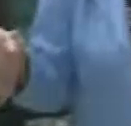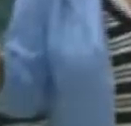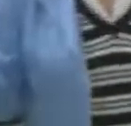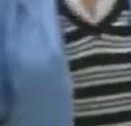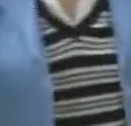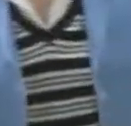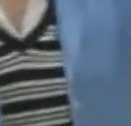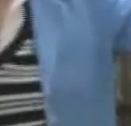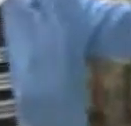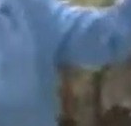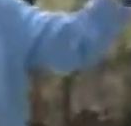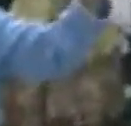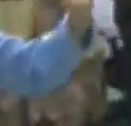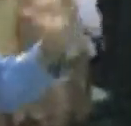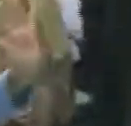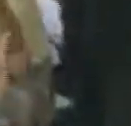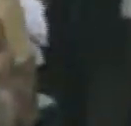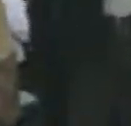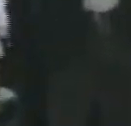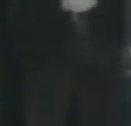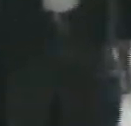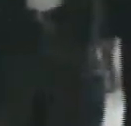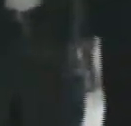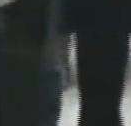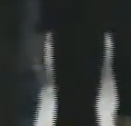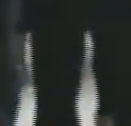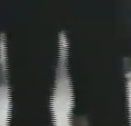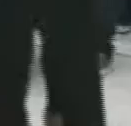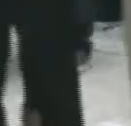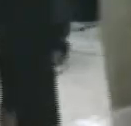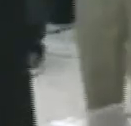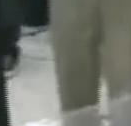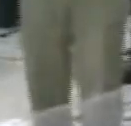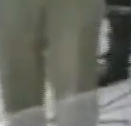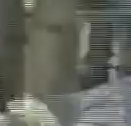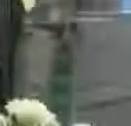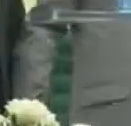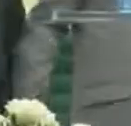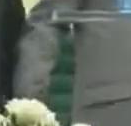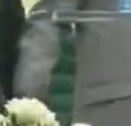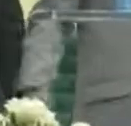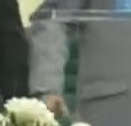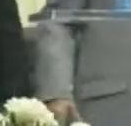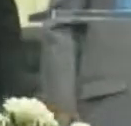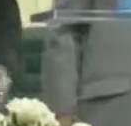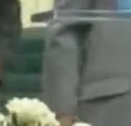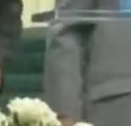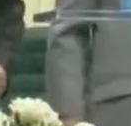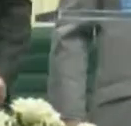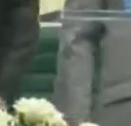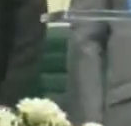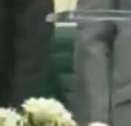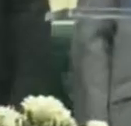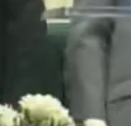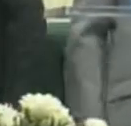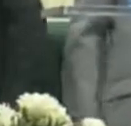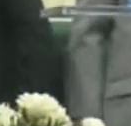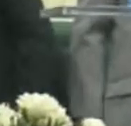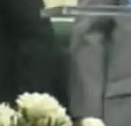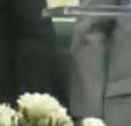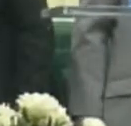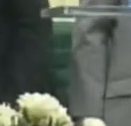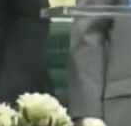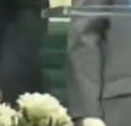digam amém todos digam amém leve essa benção para casa em nome de Jesus que Deus